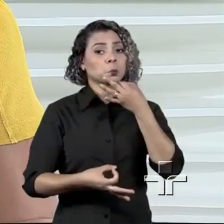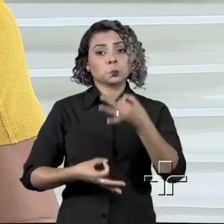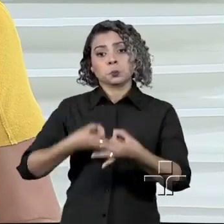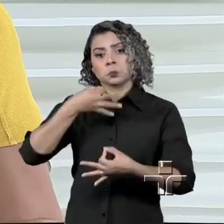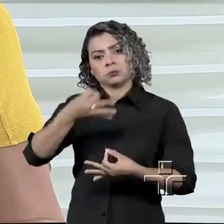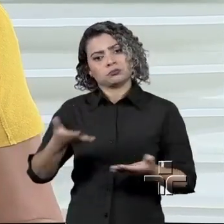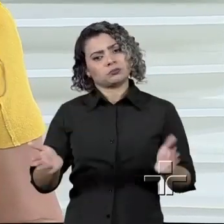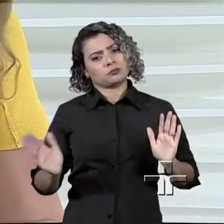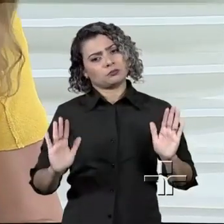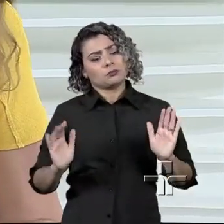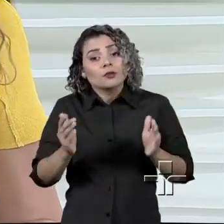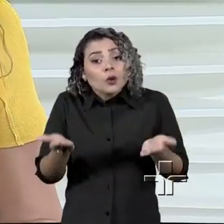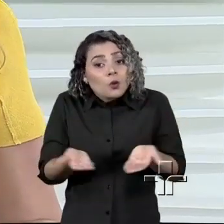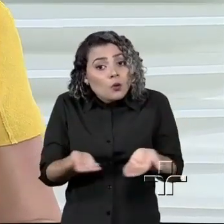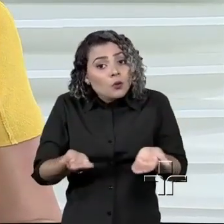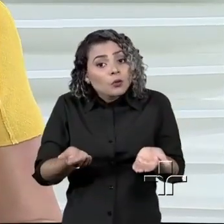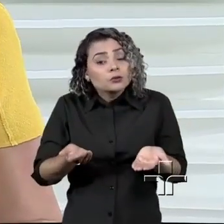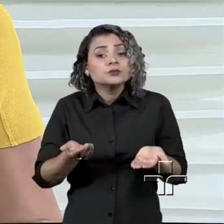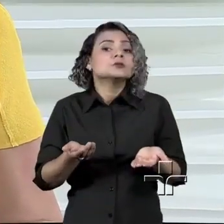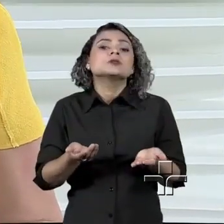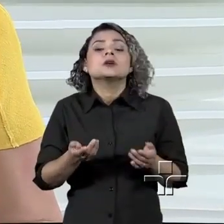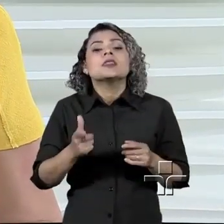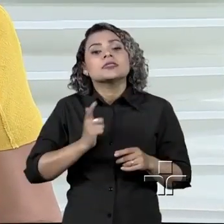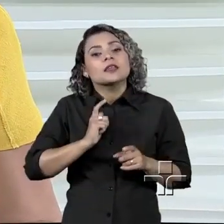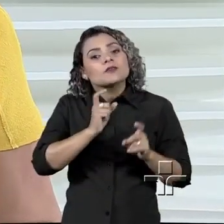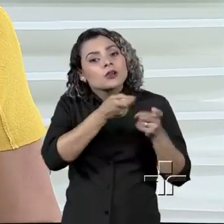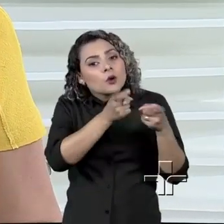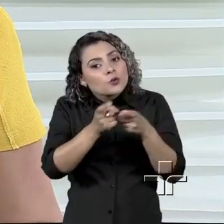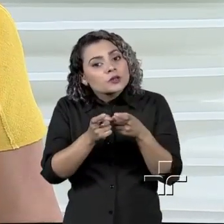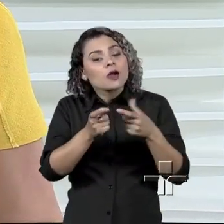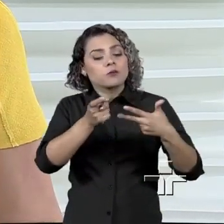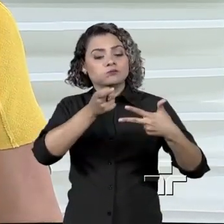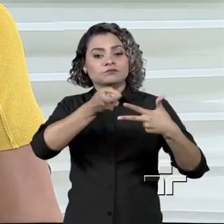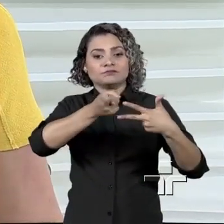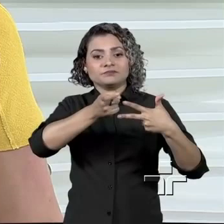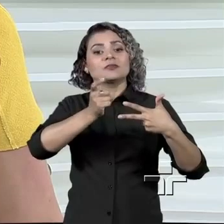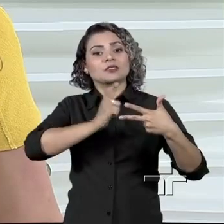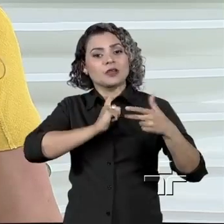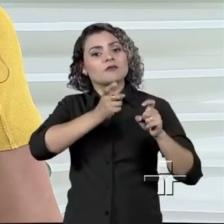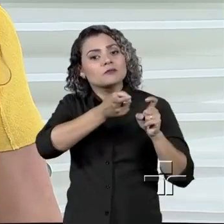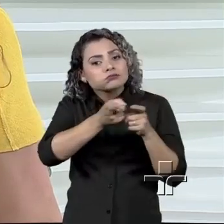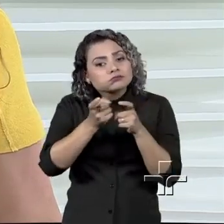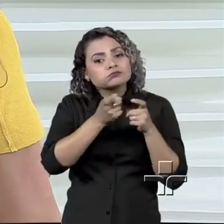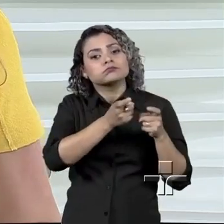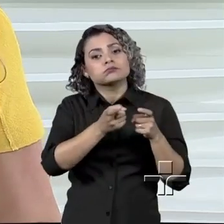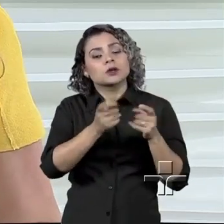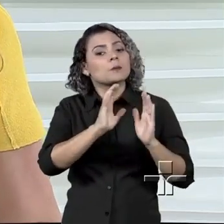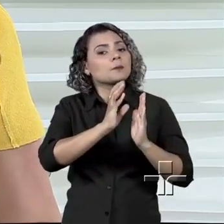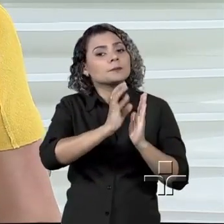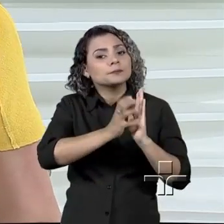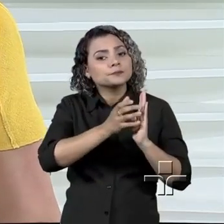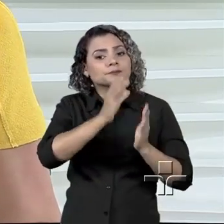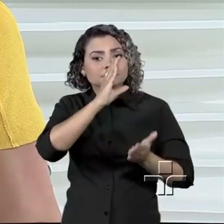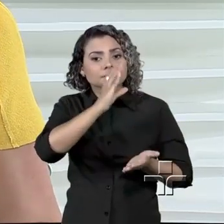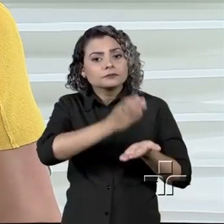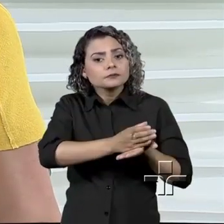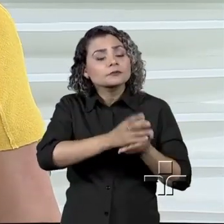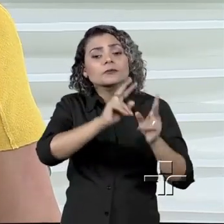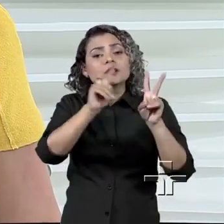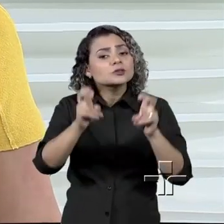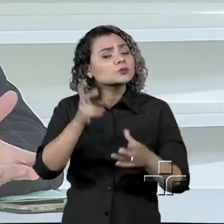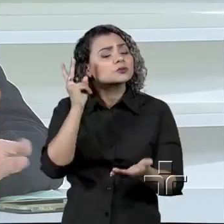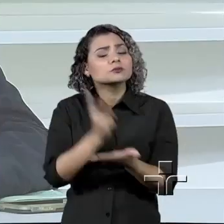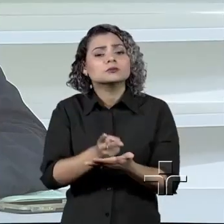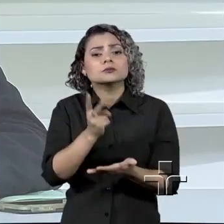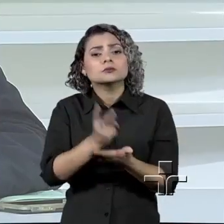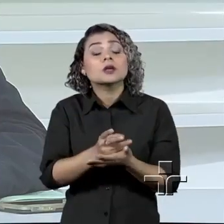quer. E ontem teve uma reunião na executiva e o assunto era sempre esse, sabe?